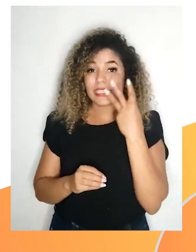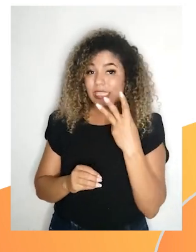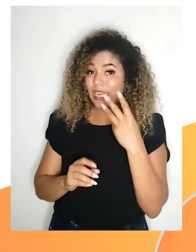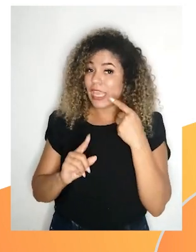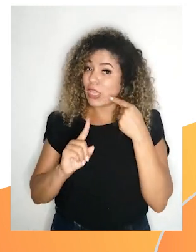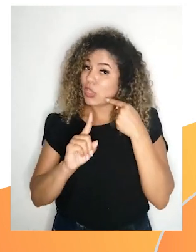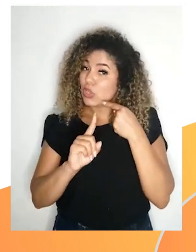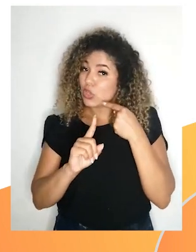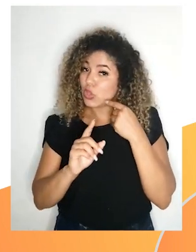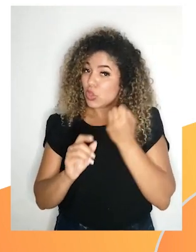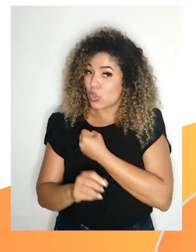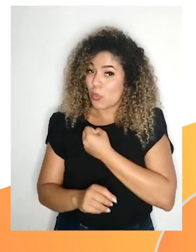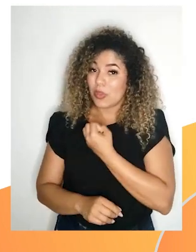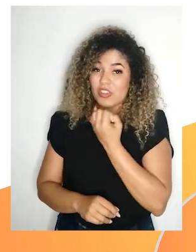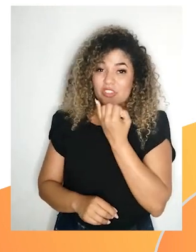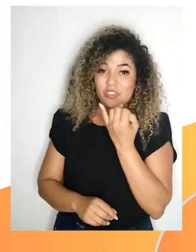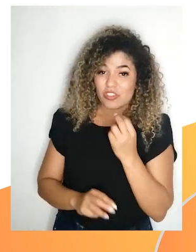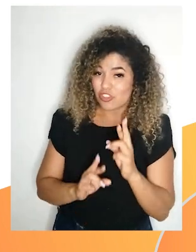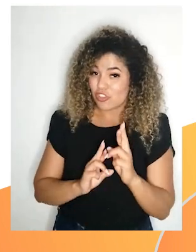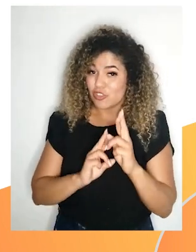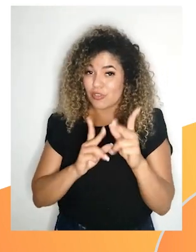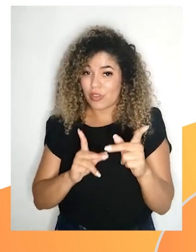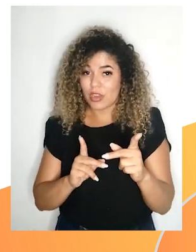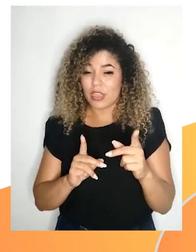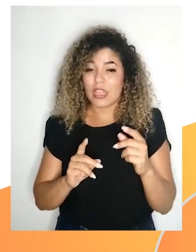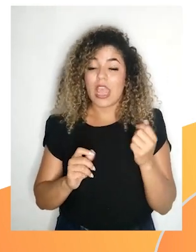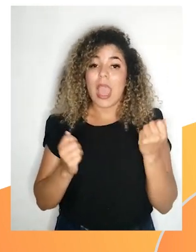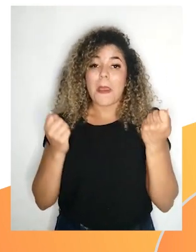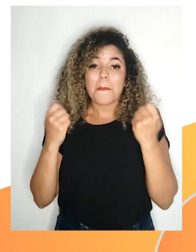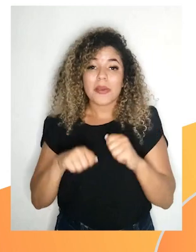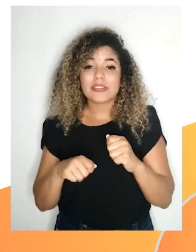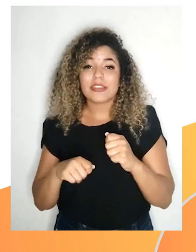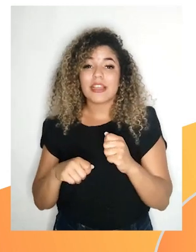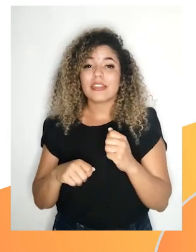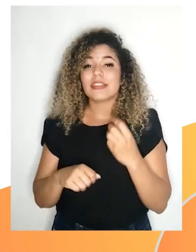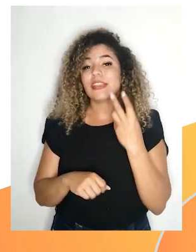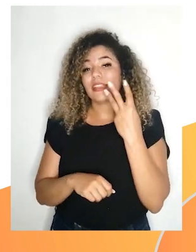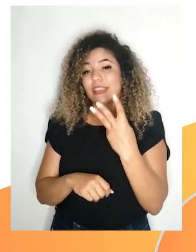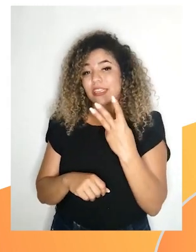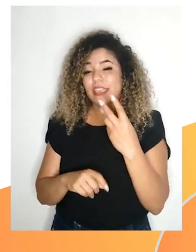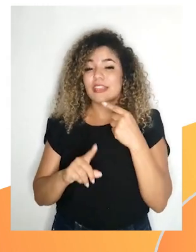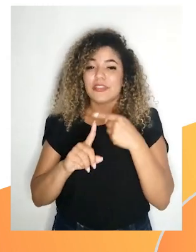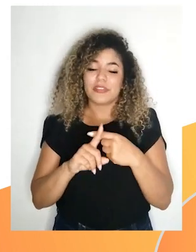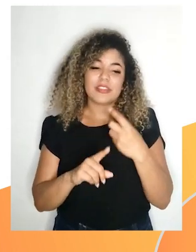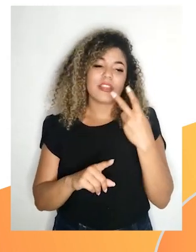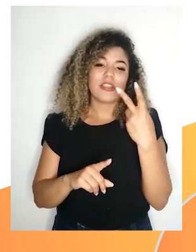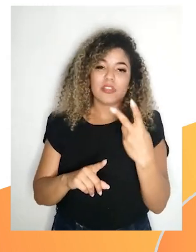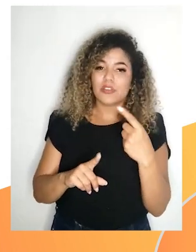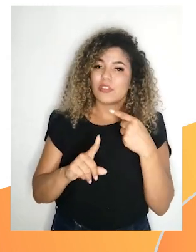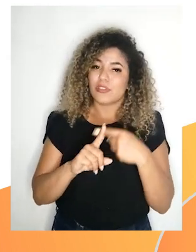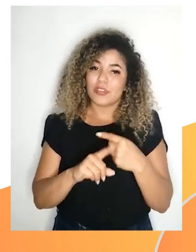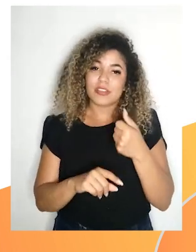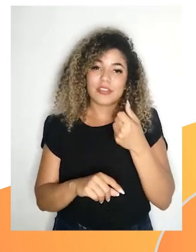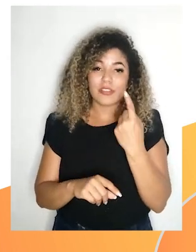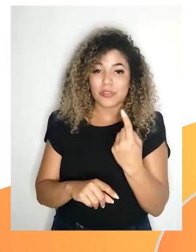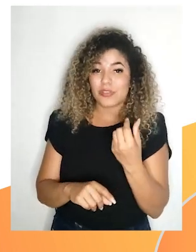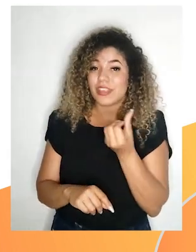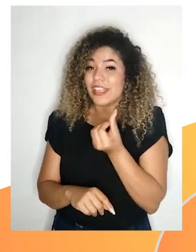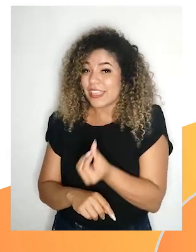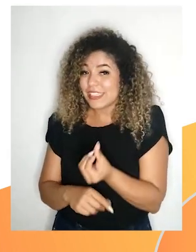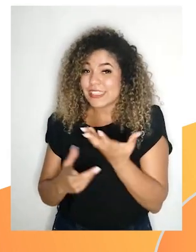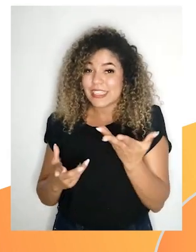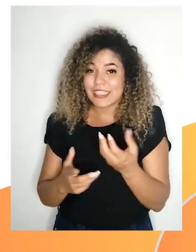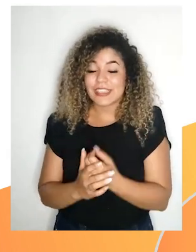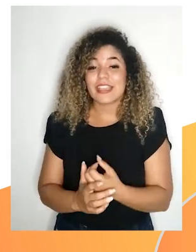números diferentes, 1, 2, 3, a gente pode ver que a total de possibilidades vai ser o quê? 3 vezes 2 vezes 1, que é 6, que foram